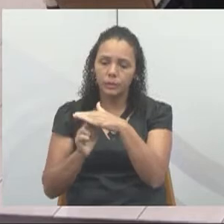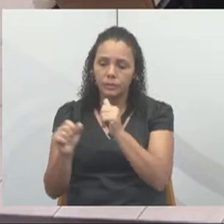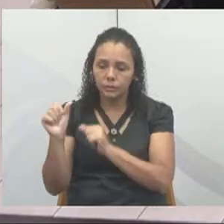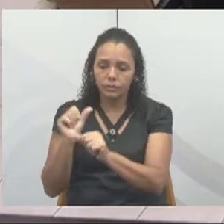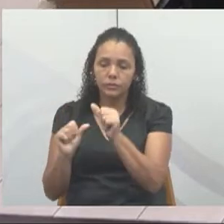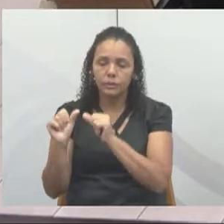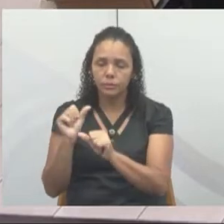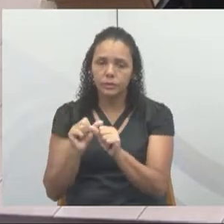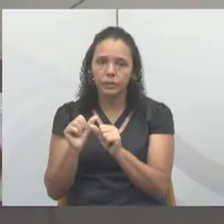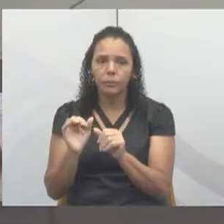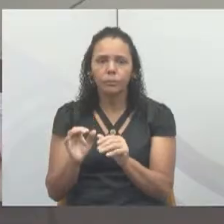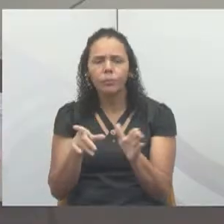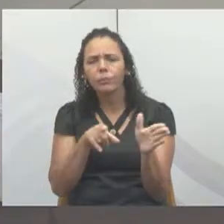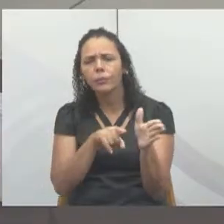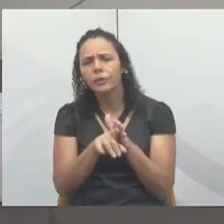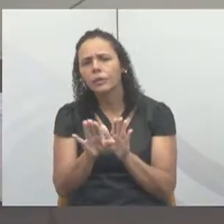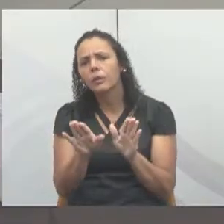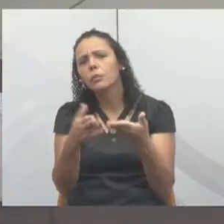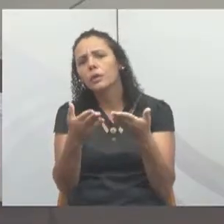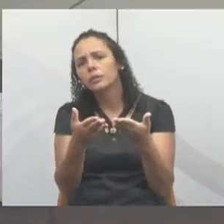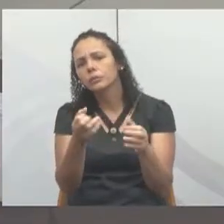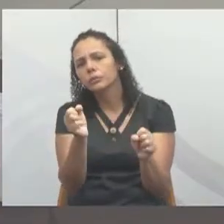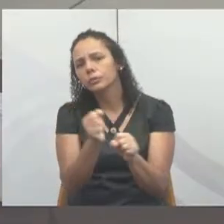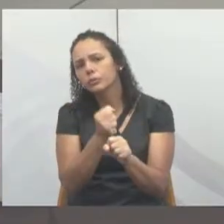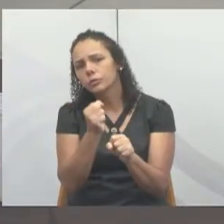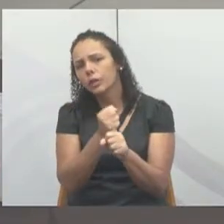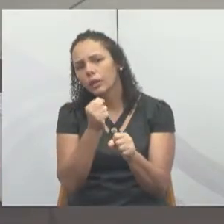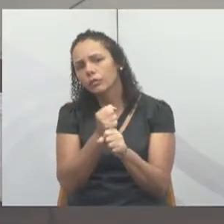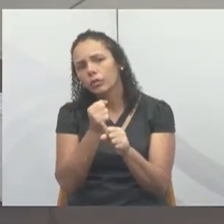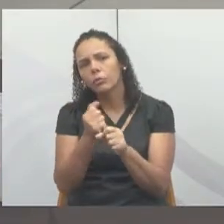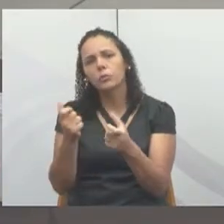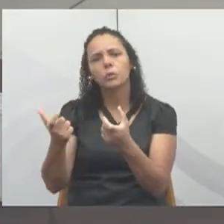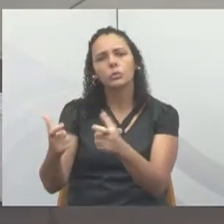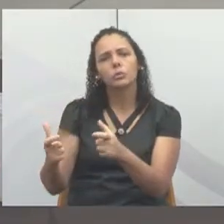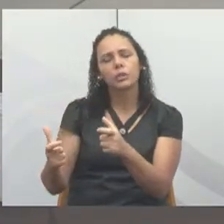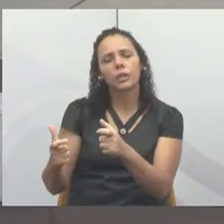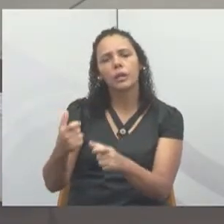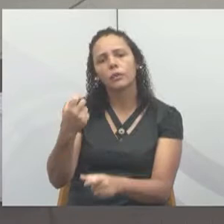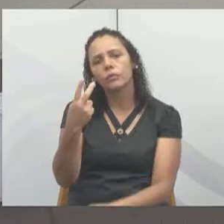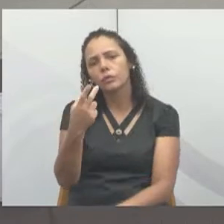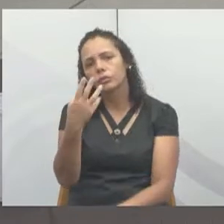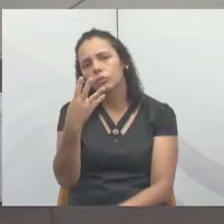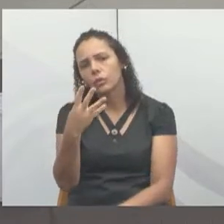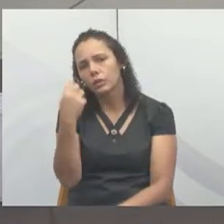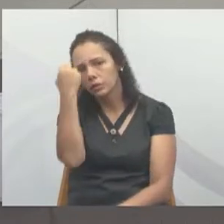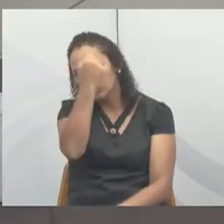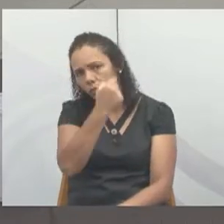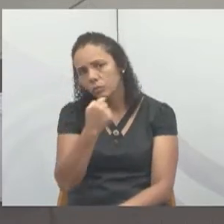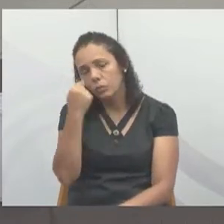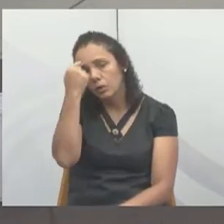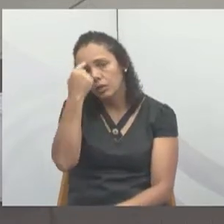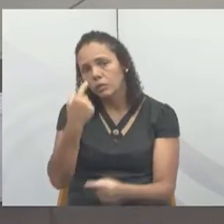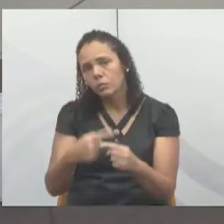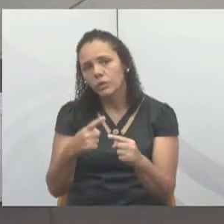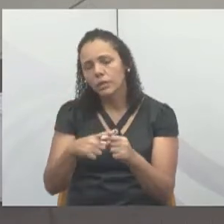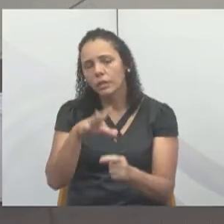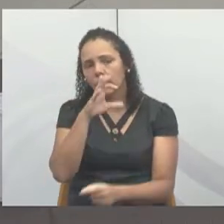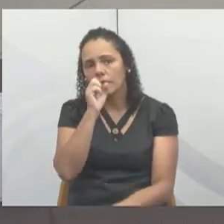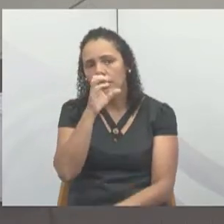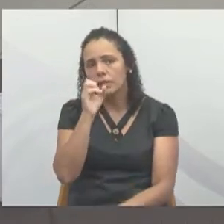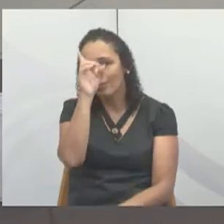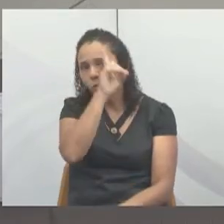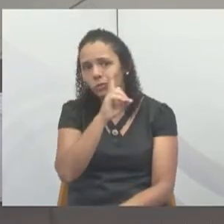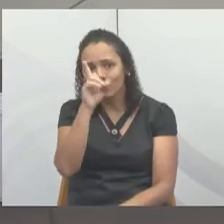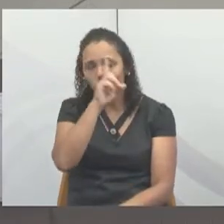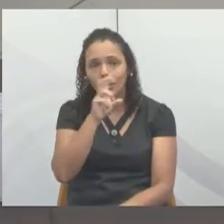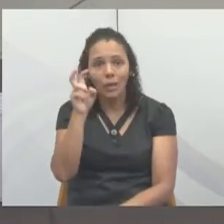que vai ser feito a reforma daquele local de 24 horas? Porque sábado e domingo e quinta-feira é um